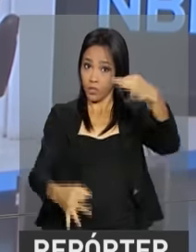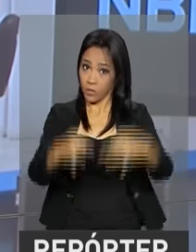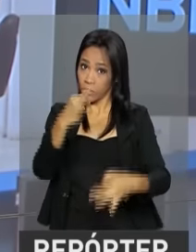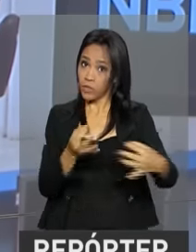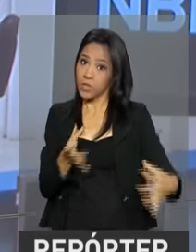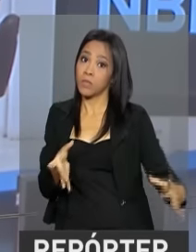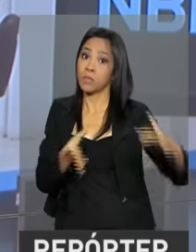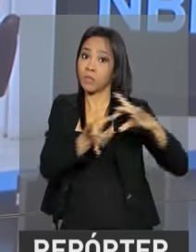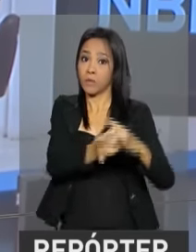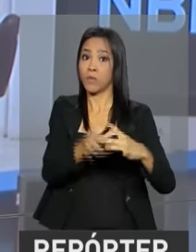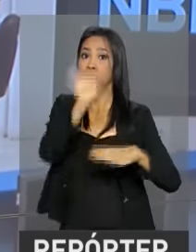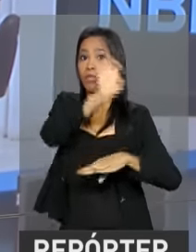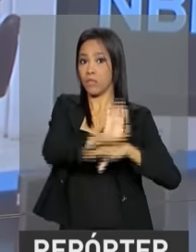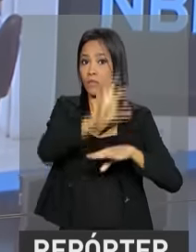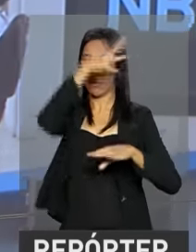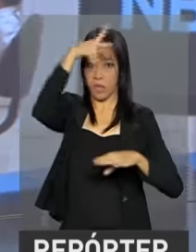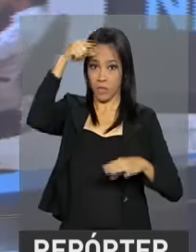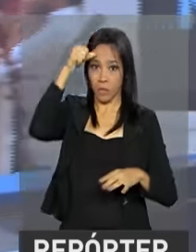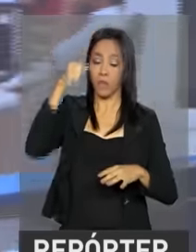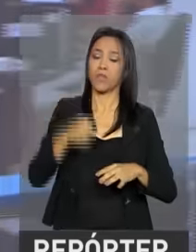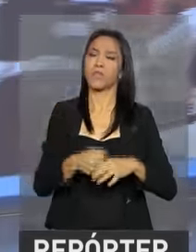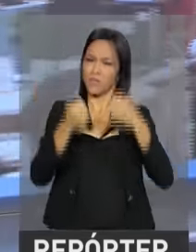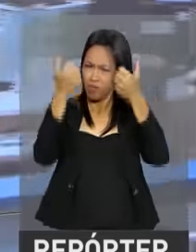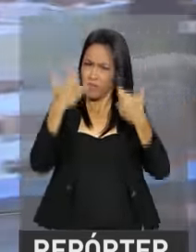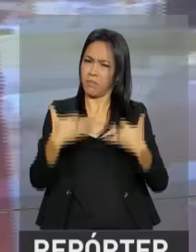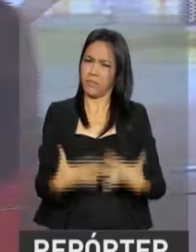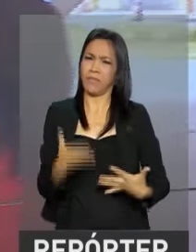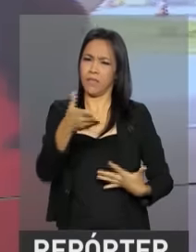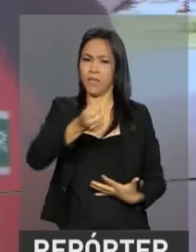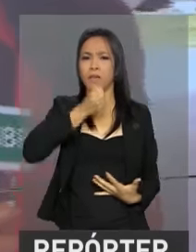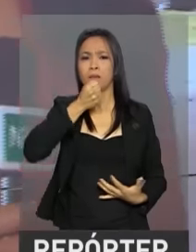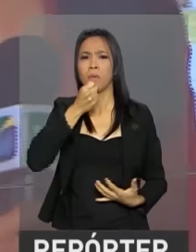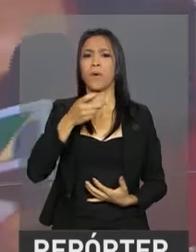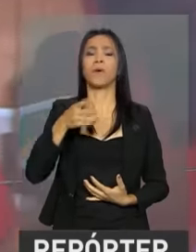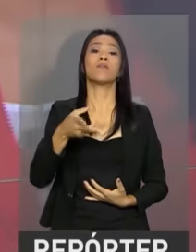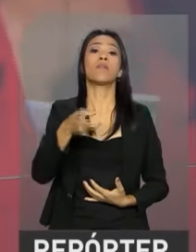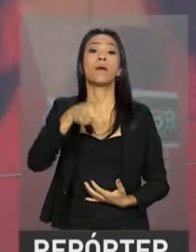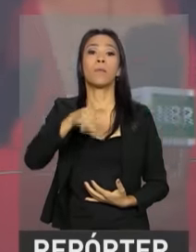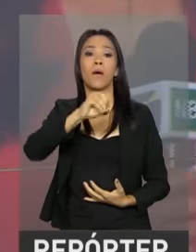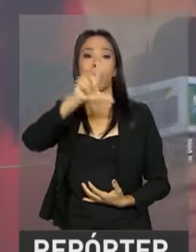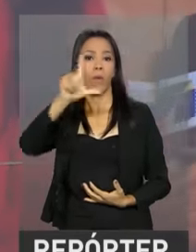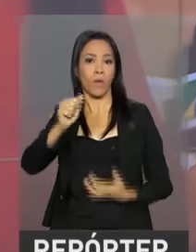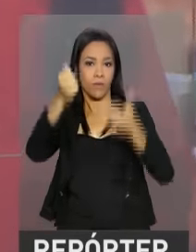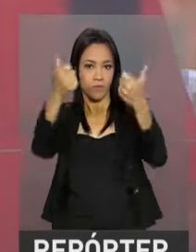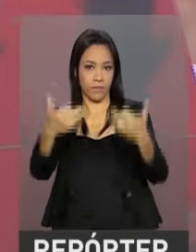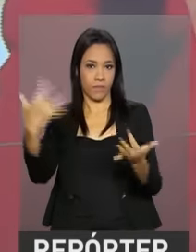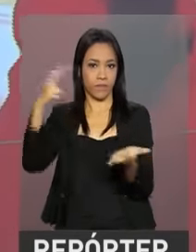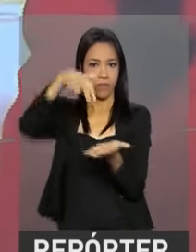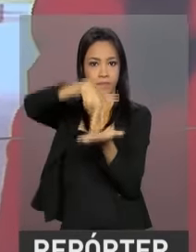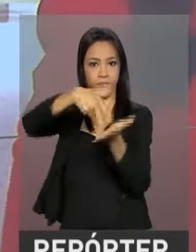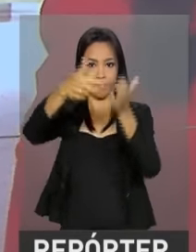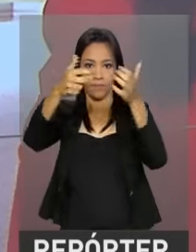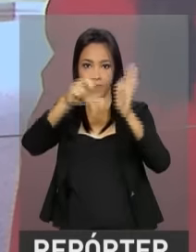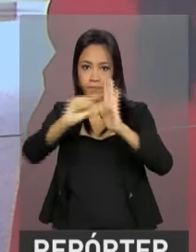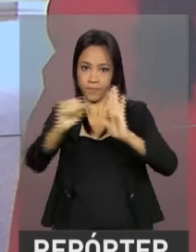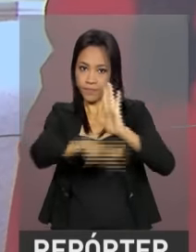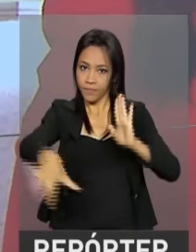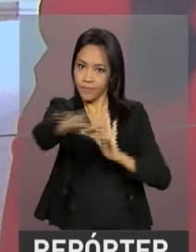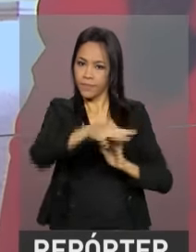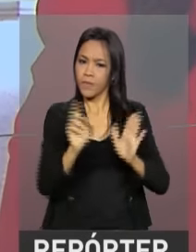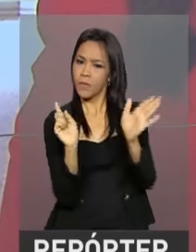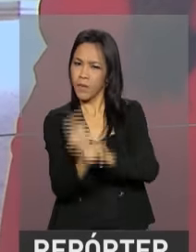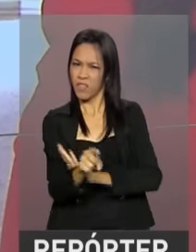do Amazonas a Paula de Tem mais informações ao vivo pra gente lá do Palácio do Planalto Paula eh foram pelo